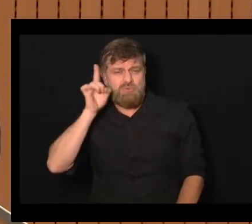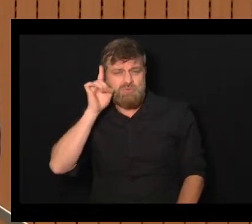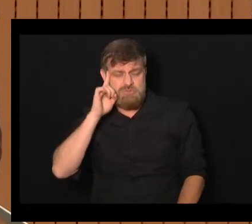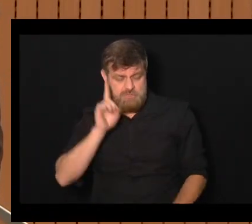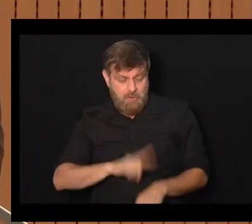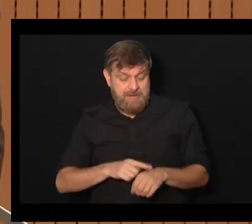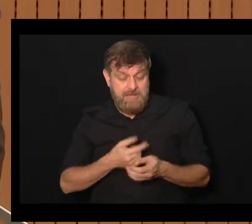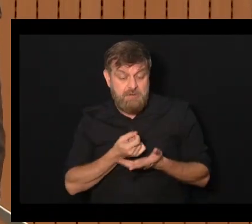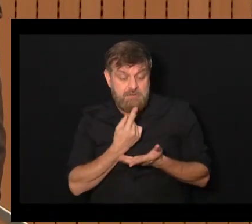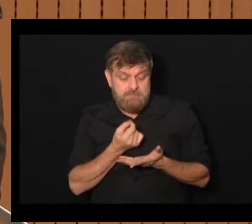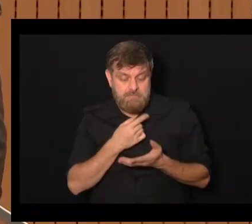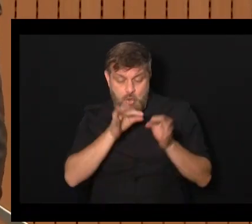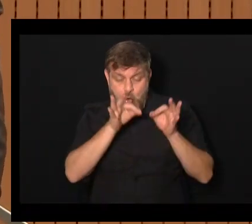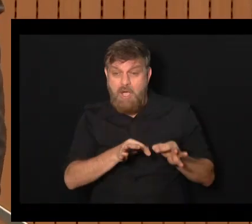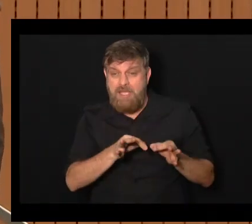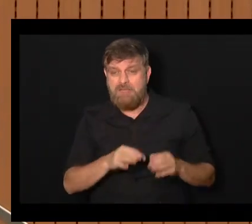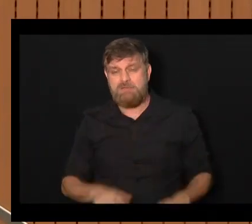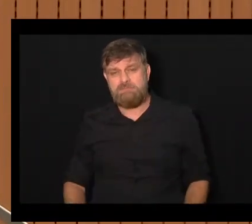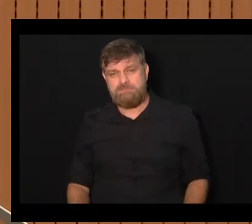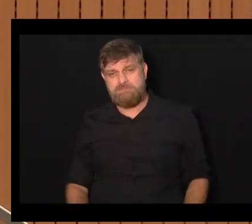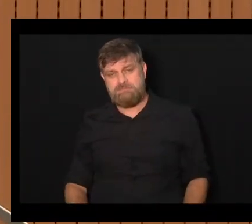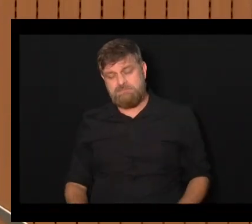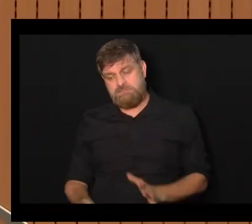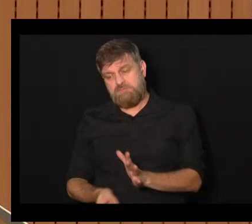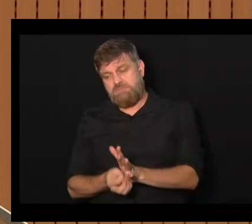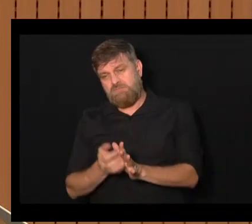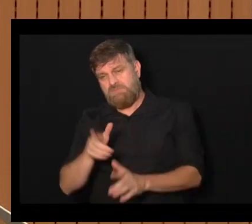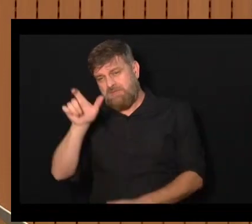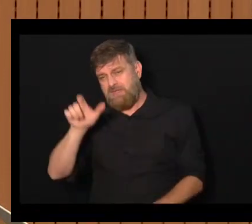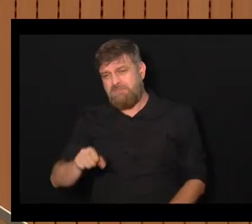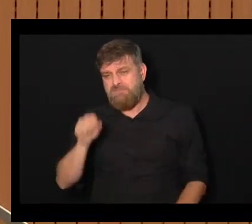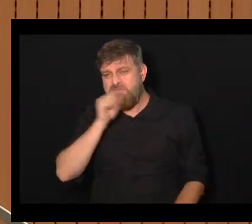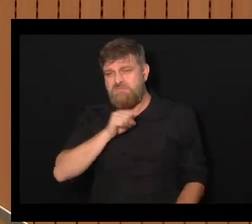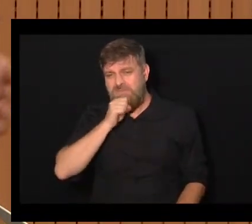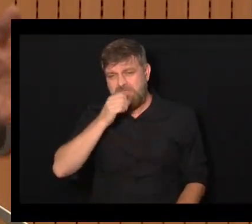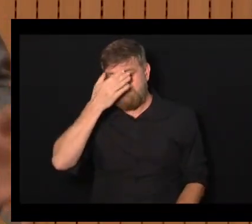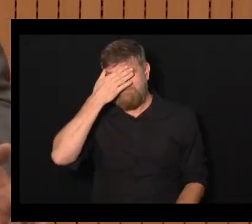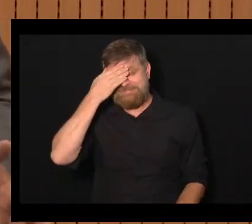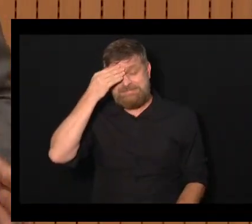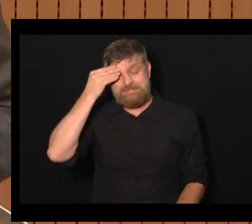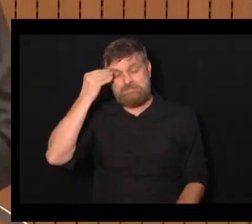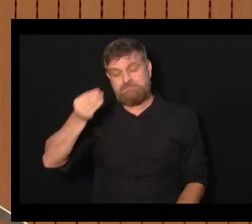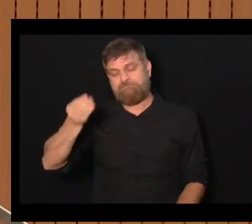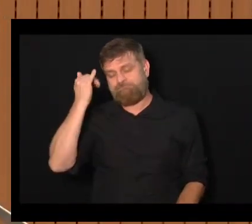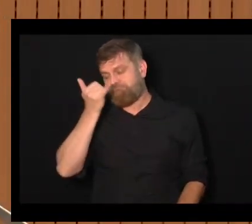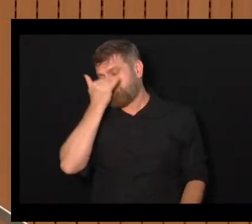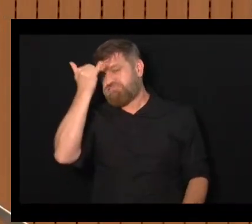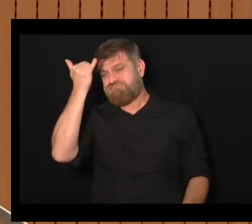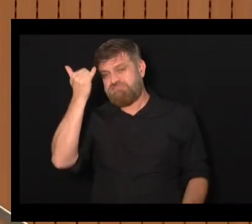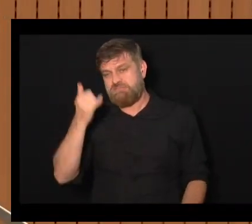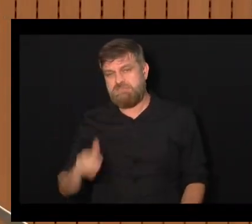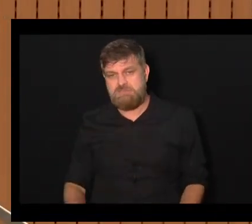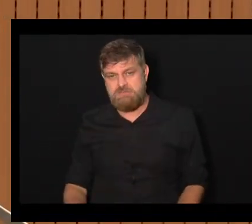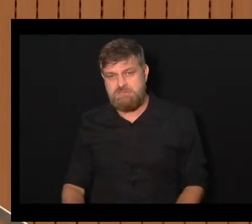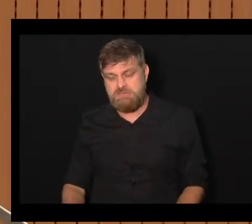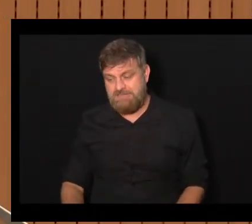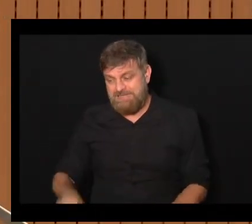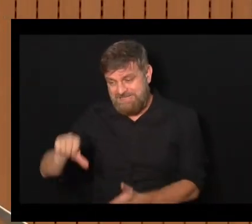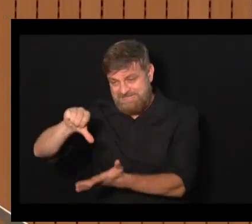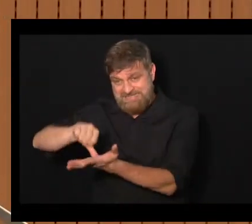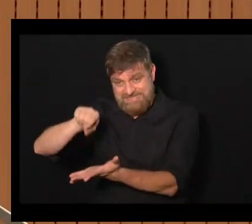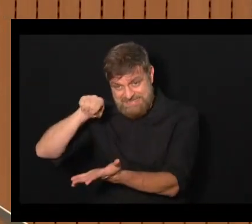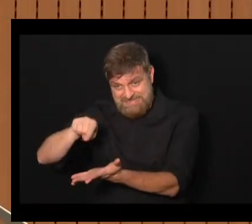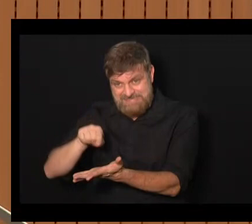dias. É, e, às vezes, o idoso, até pelo fator de idade, ele esquece de tomar o remédio. E lá nesse centro onde ele vai